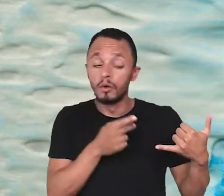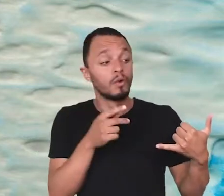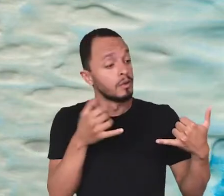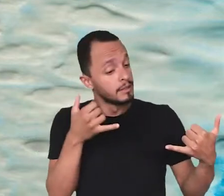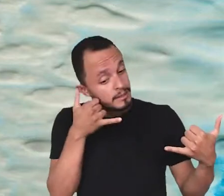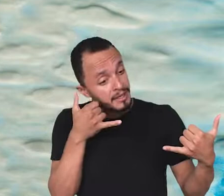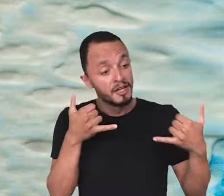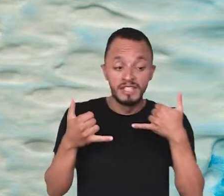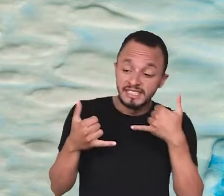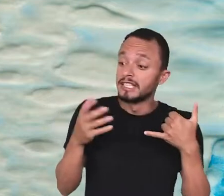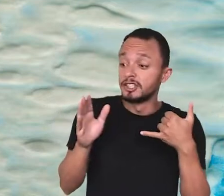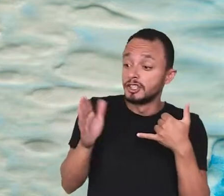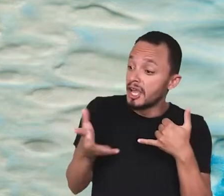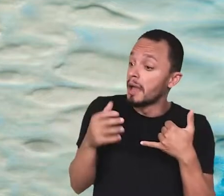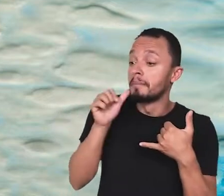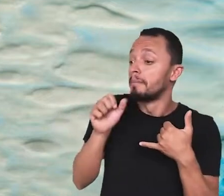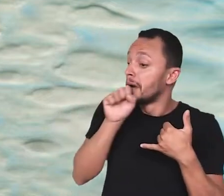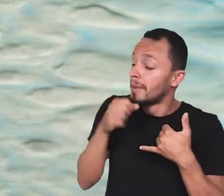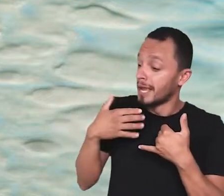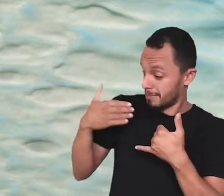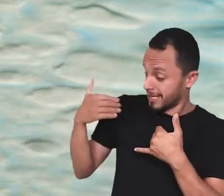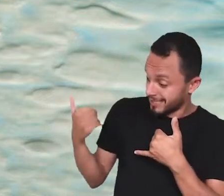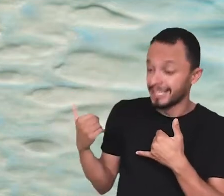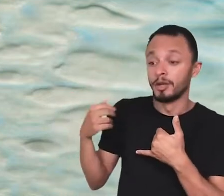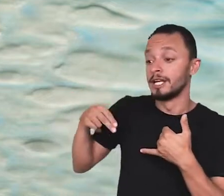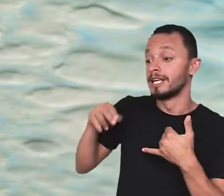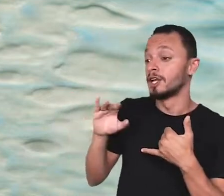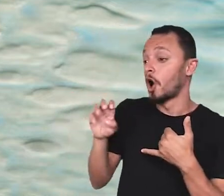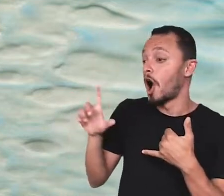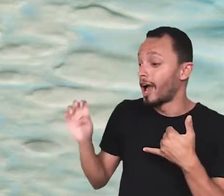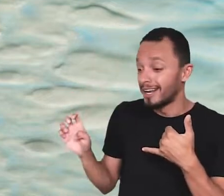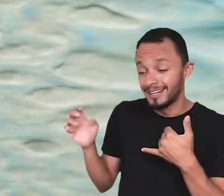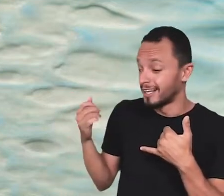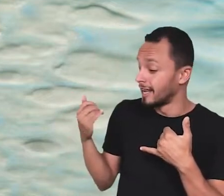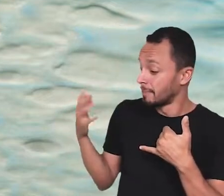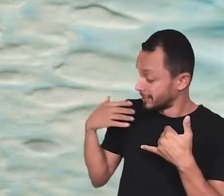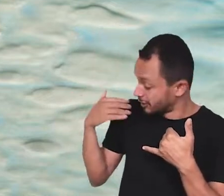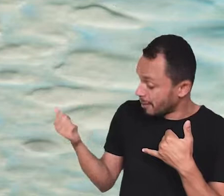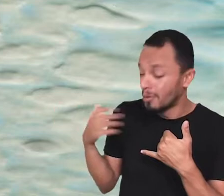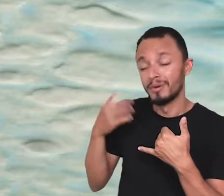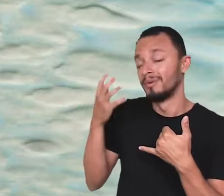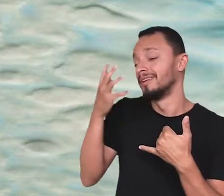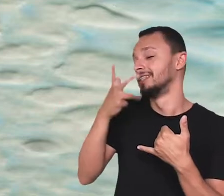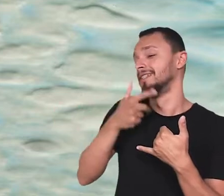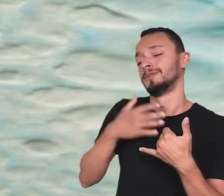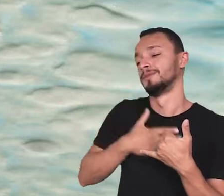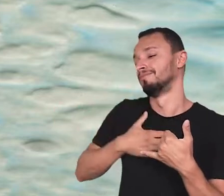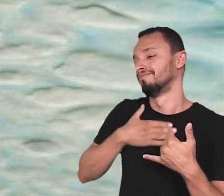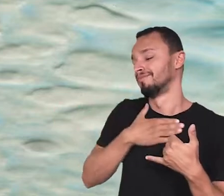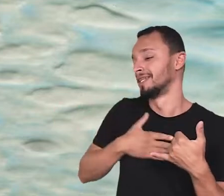meu nome, acredita? Ela me chamando de Nicole é uma das coisas mais lindas que eu já vi na minha